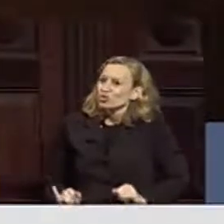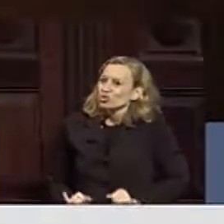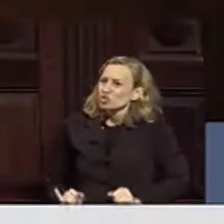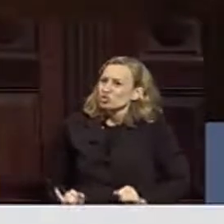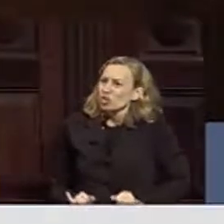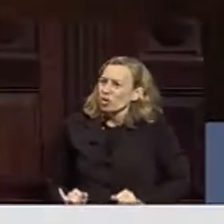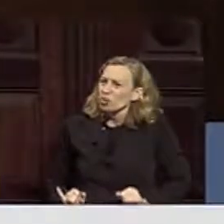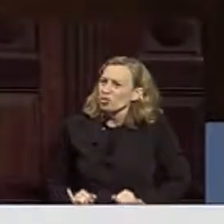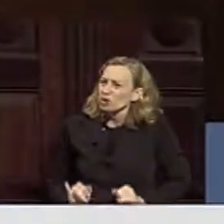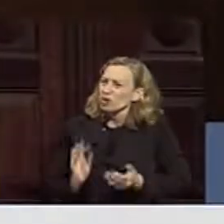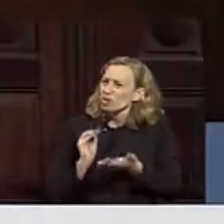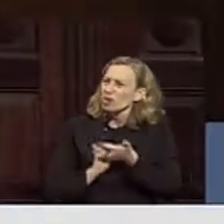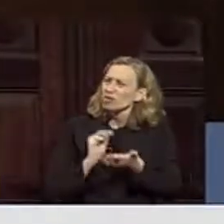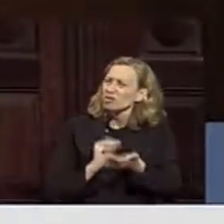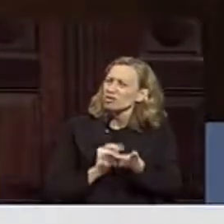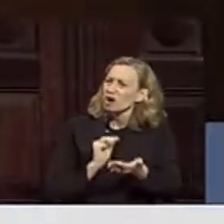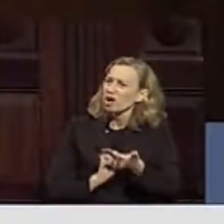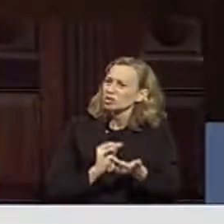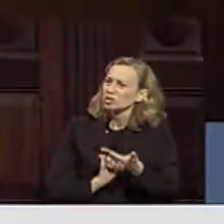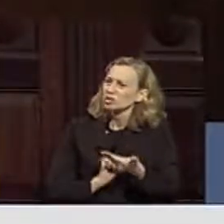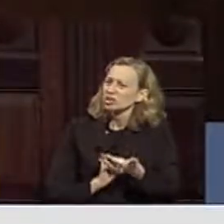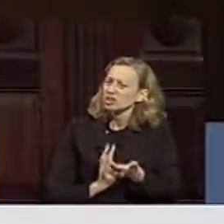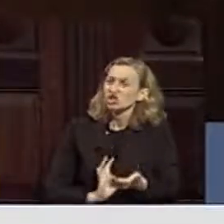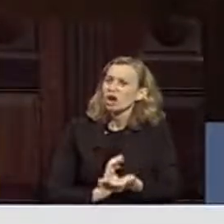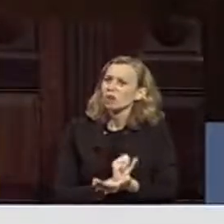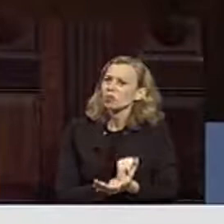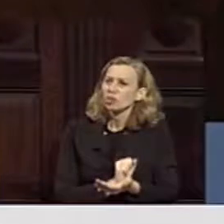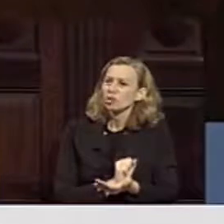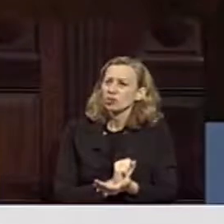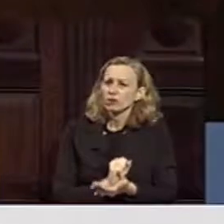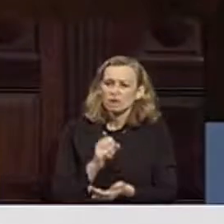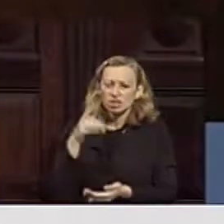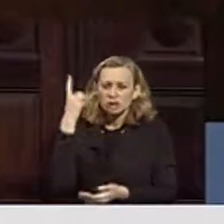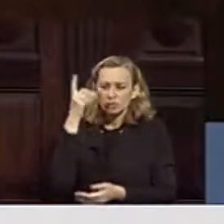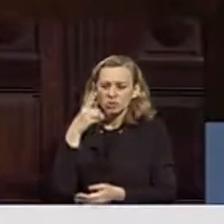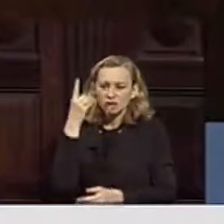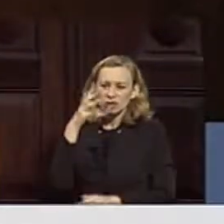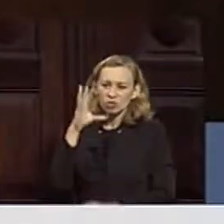a lógica manicomial. Deputado Conte Bittencourt.